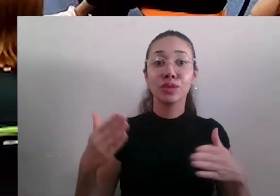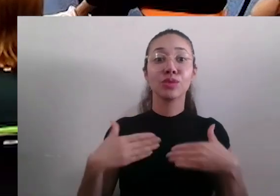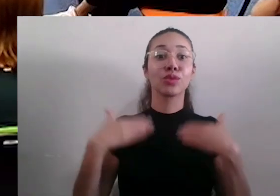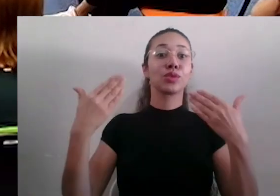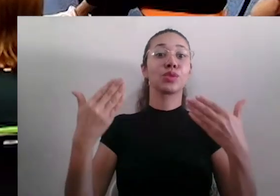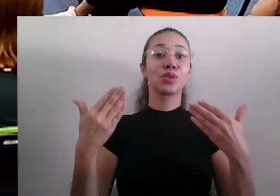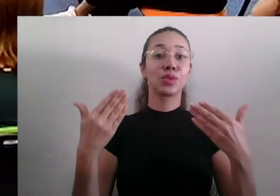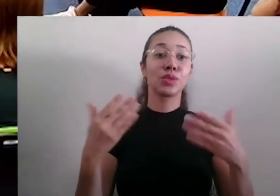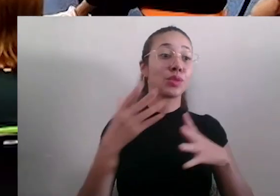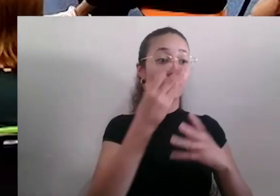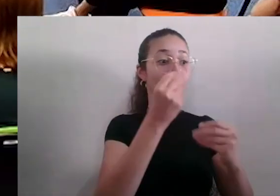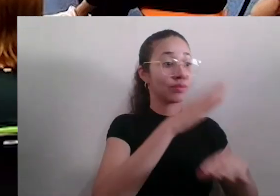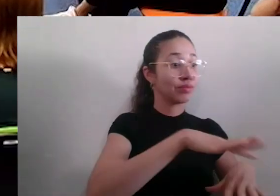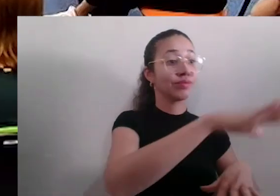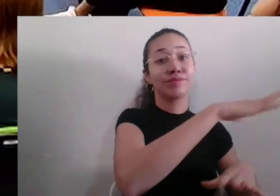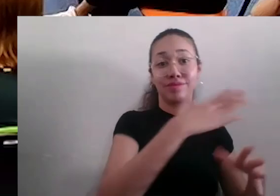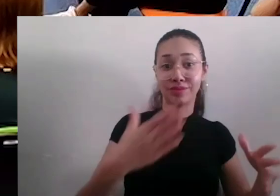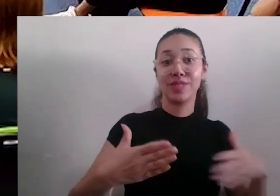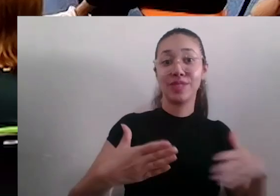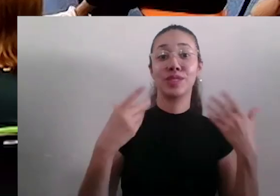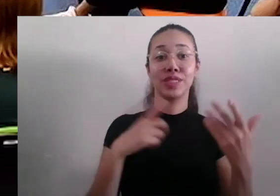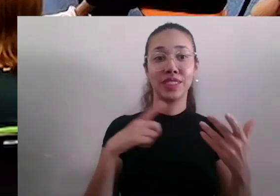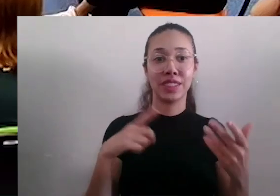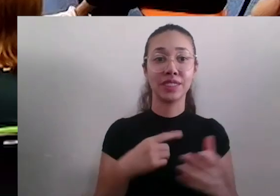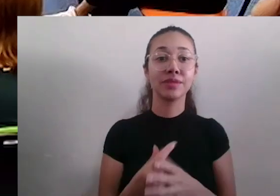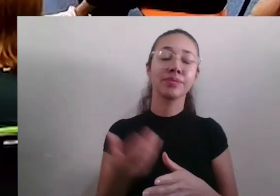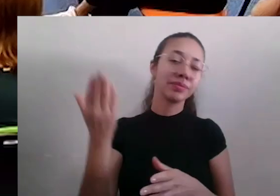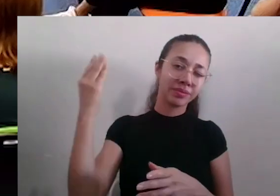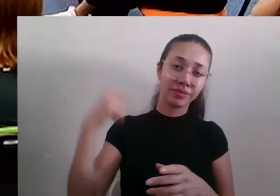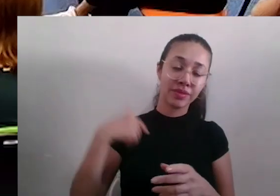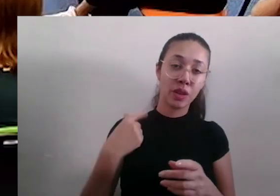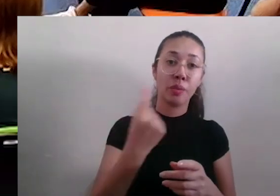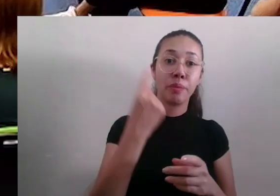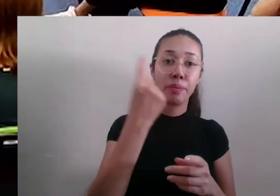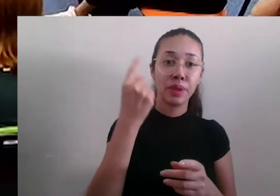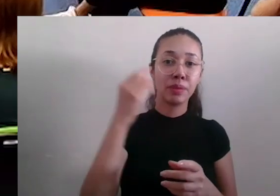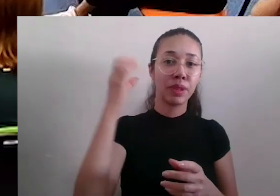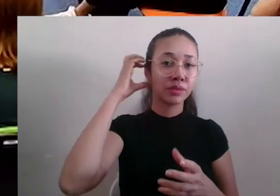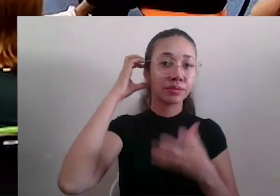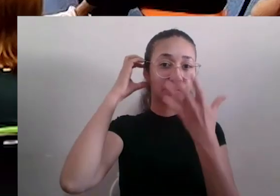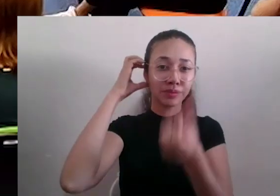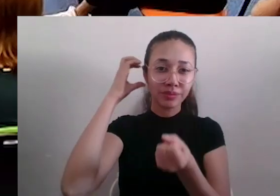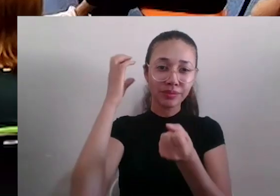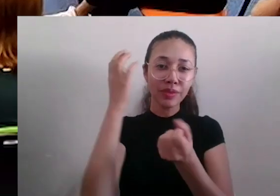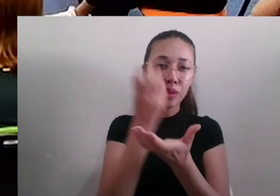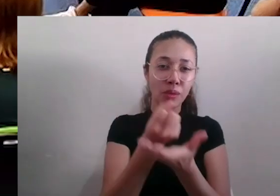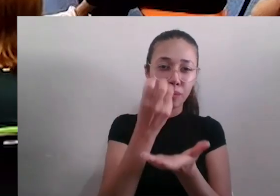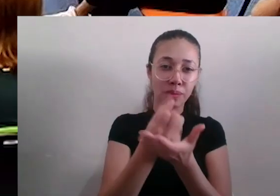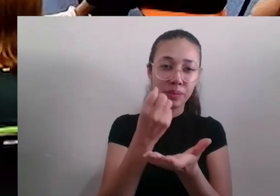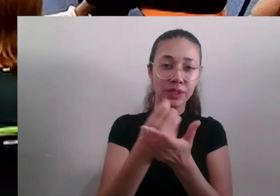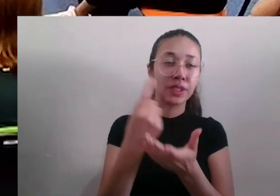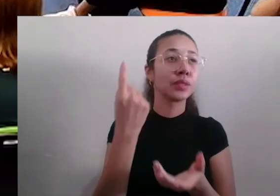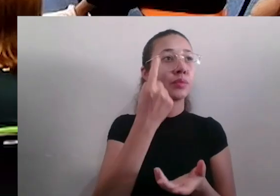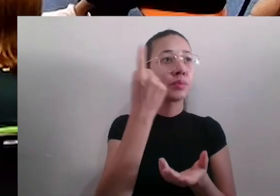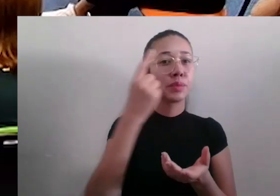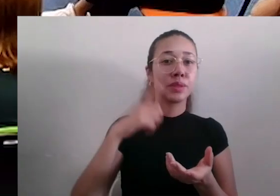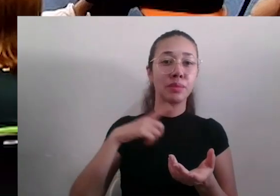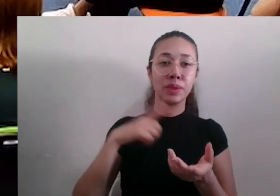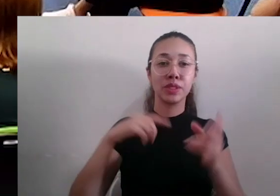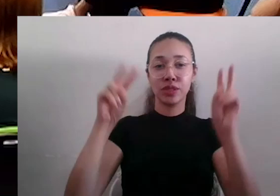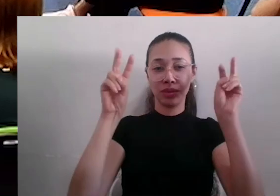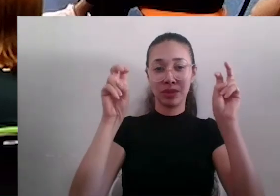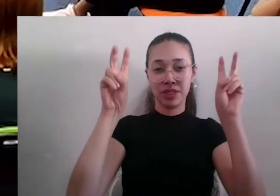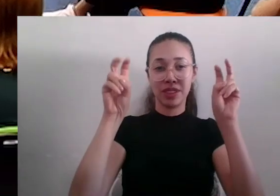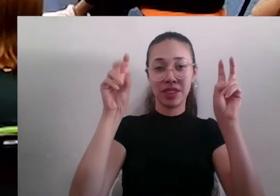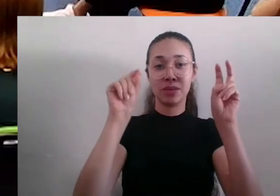o que aconteceu é que eu fazia o meu primeiro podcast não foi o praia foi um podcast Chamado Maria vai com as outras que era um podcast sobre mulher e e